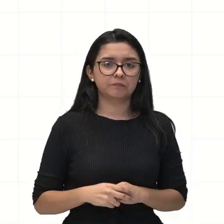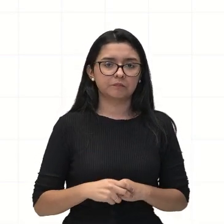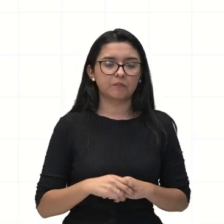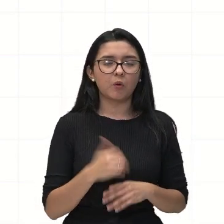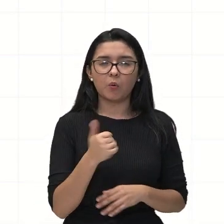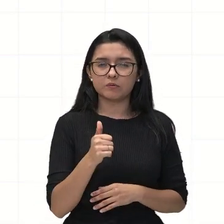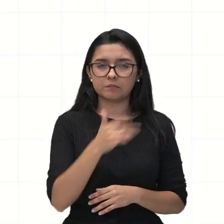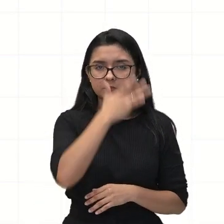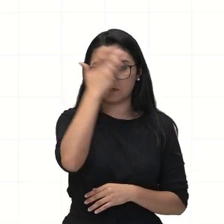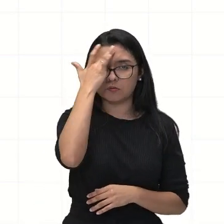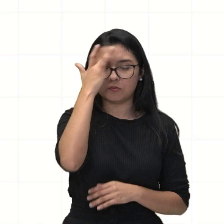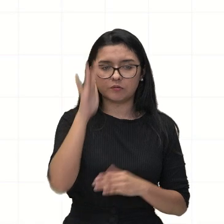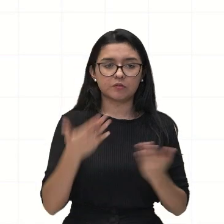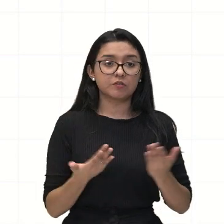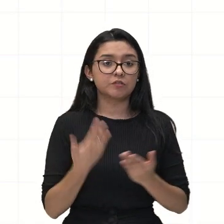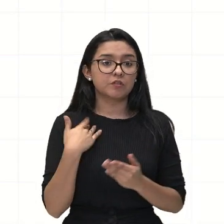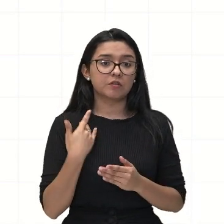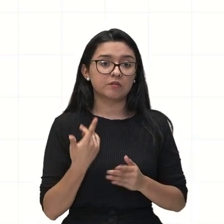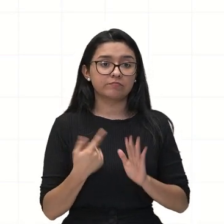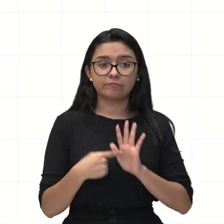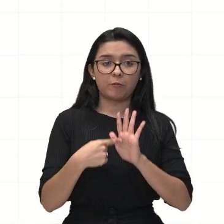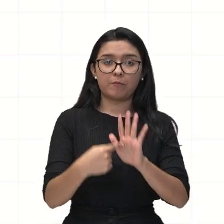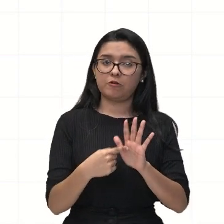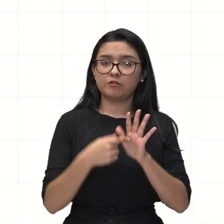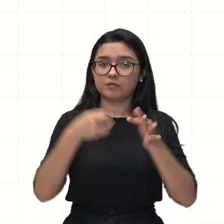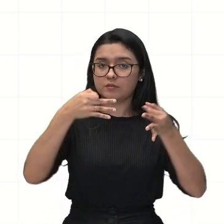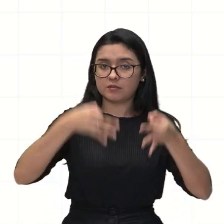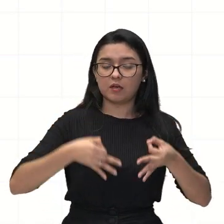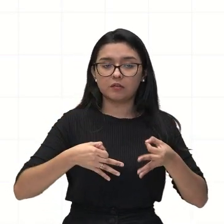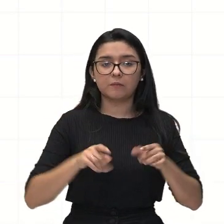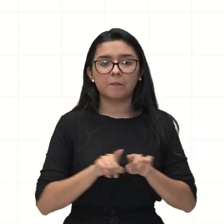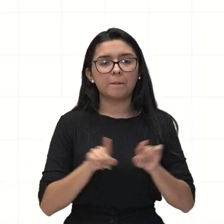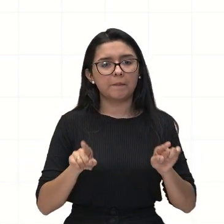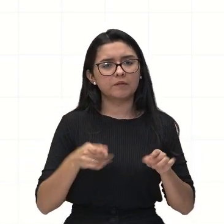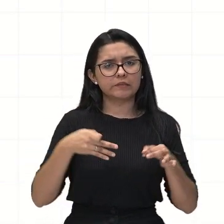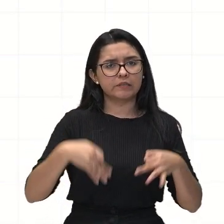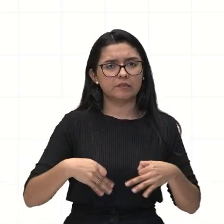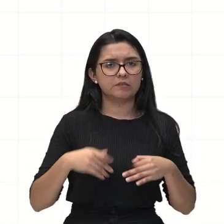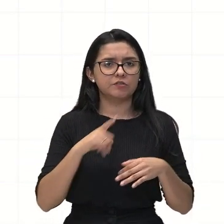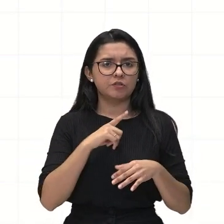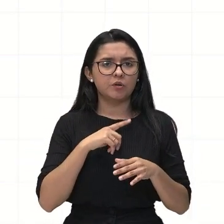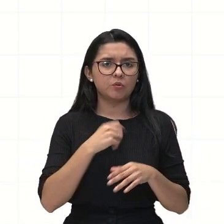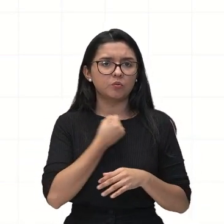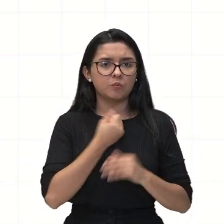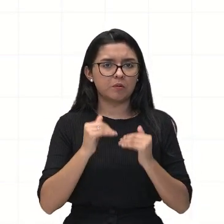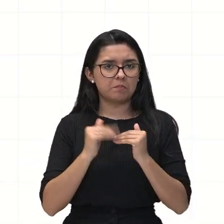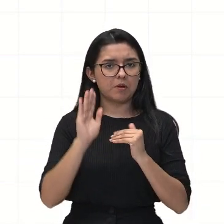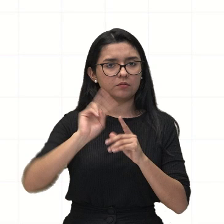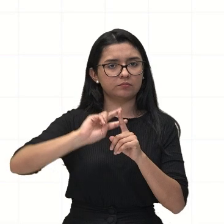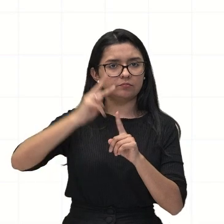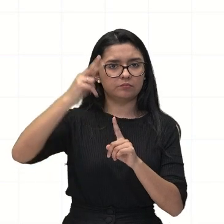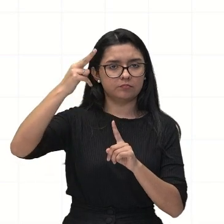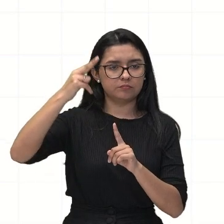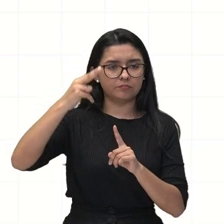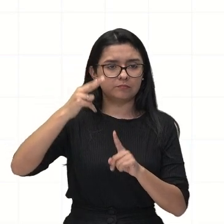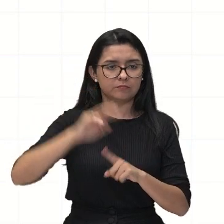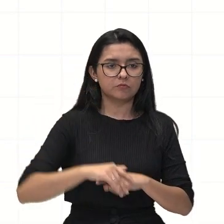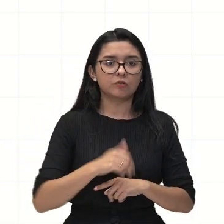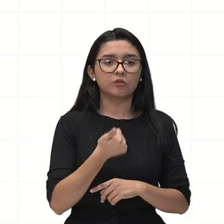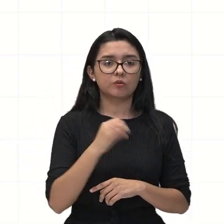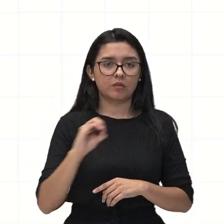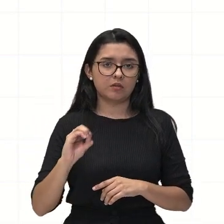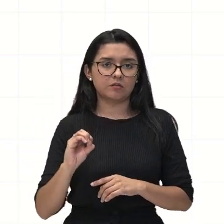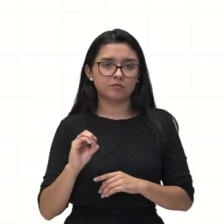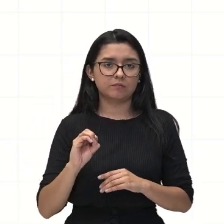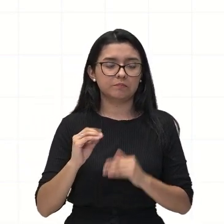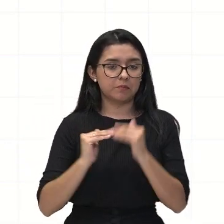11, porque a gente não tem aqui as escalas, né? Mas com certeza era um número maior que 10 e menor que 15.